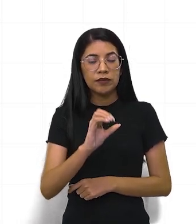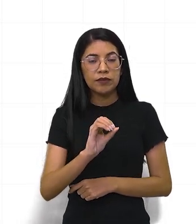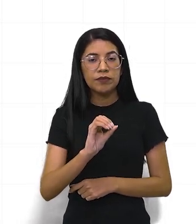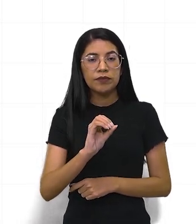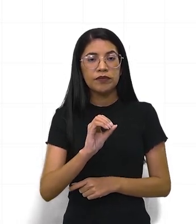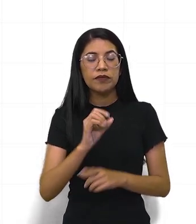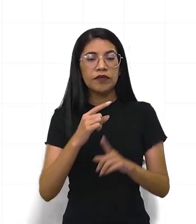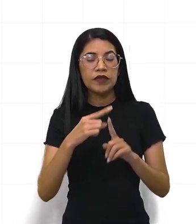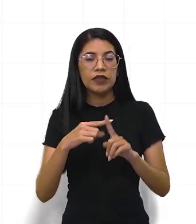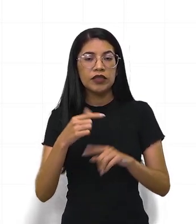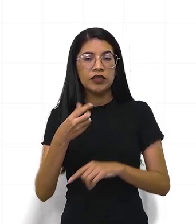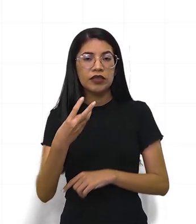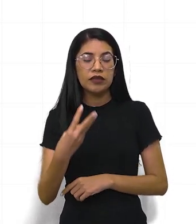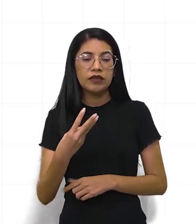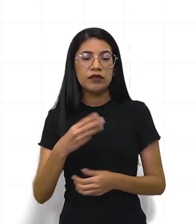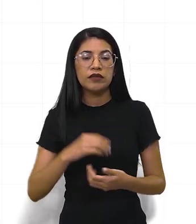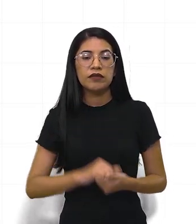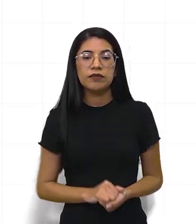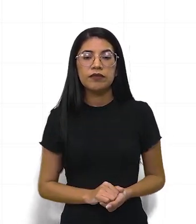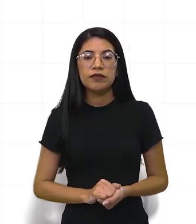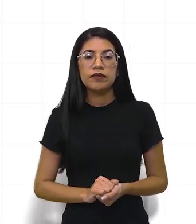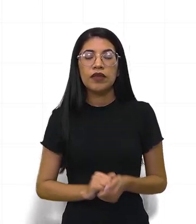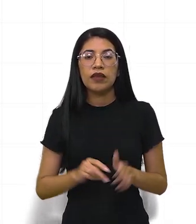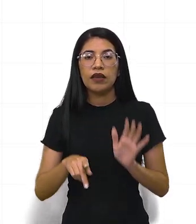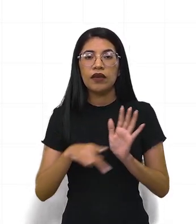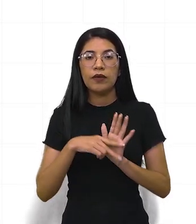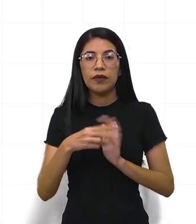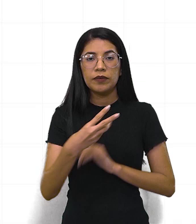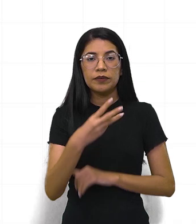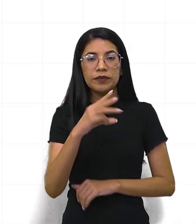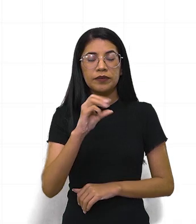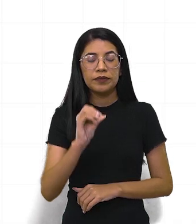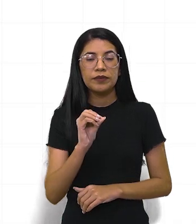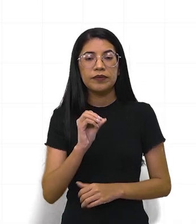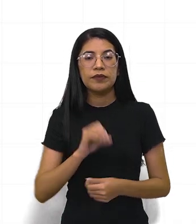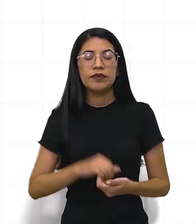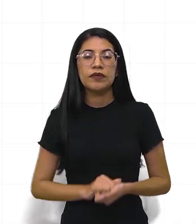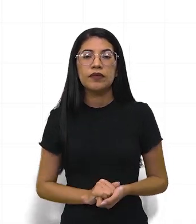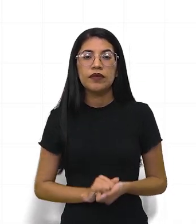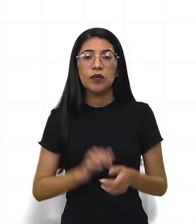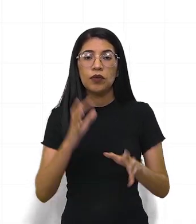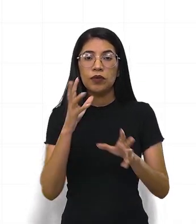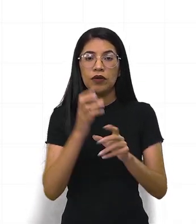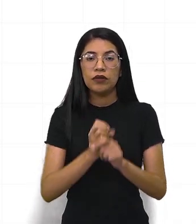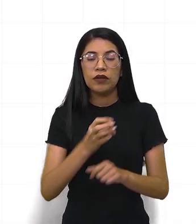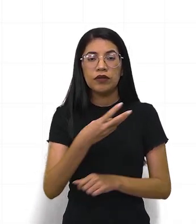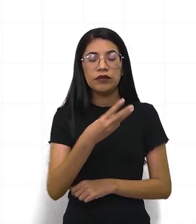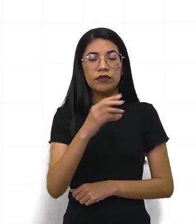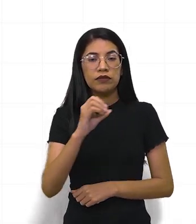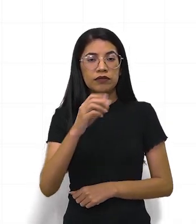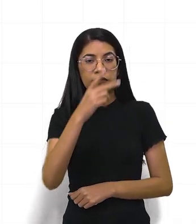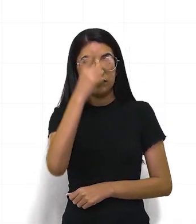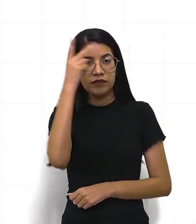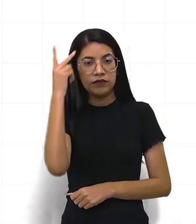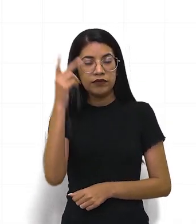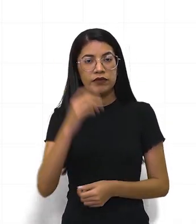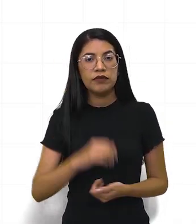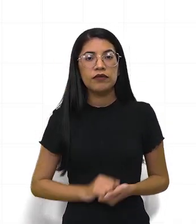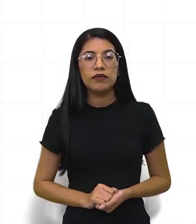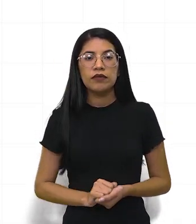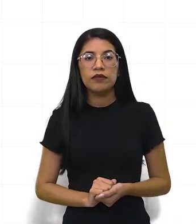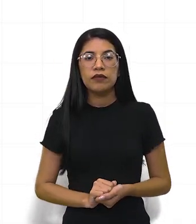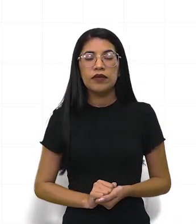vezes 10, isso é igual a 30. Serão 30 pessoas. E se forem